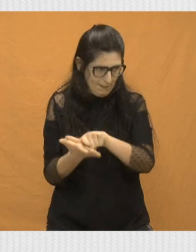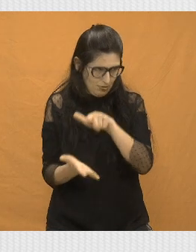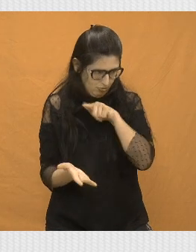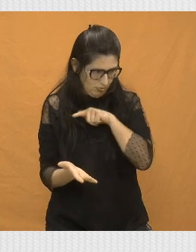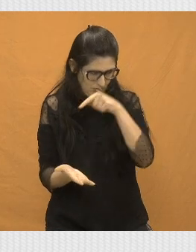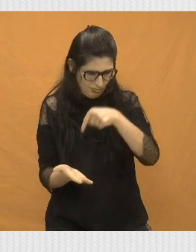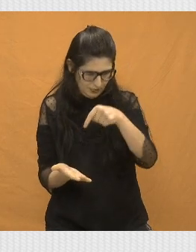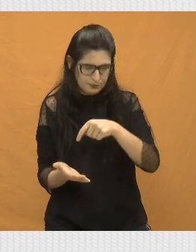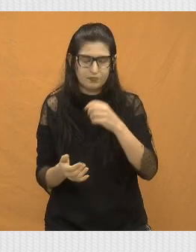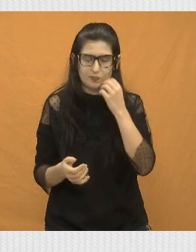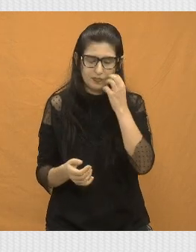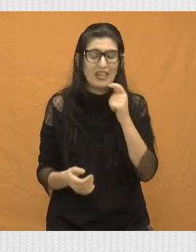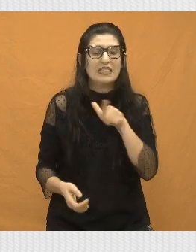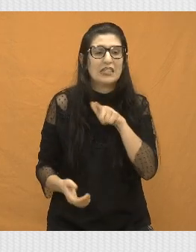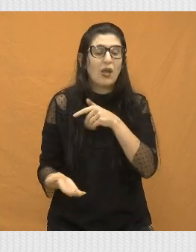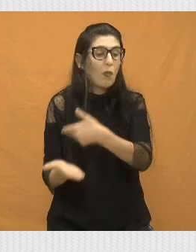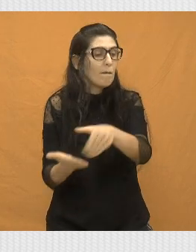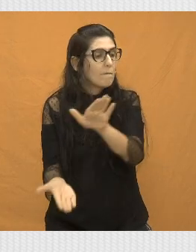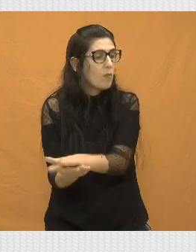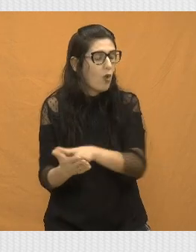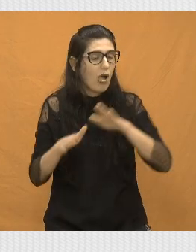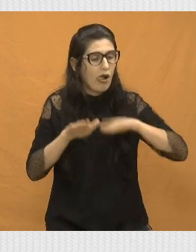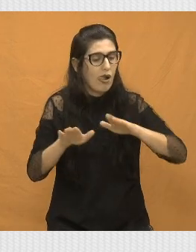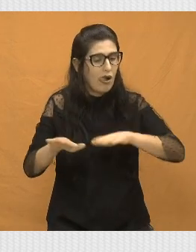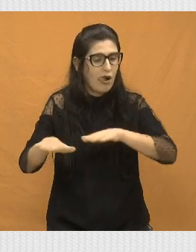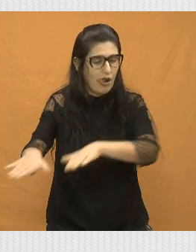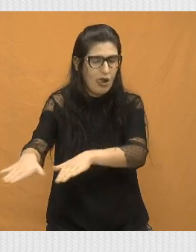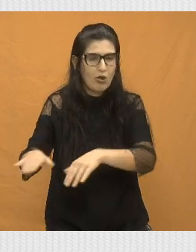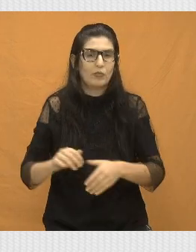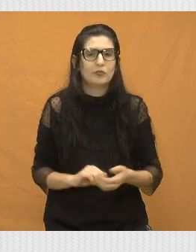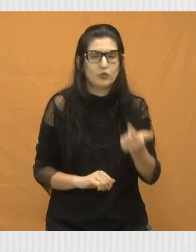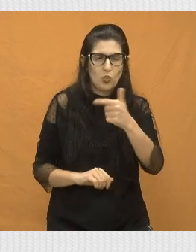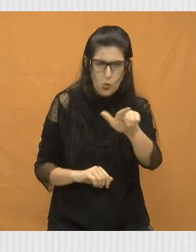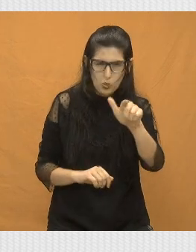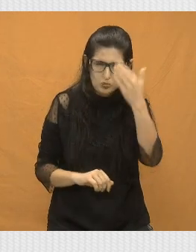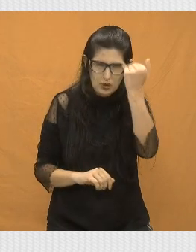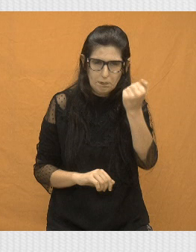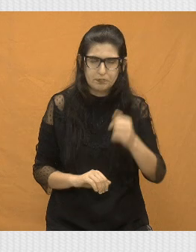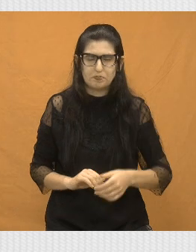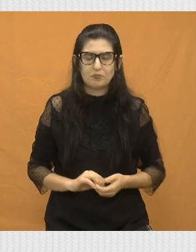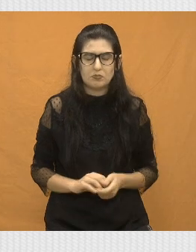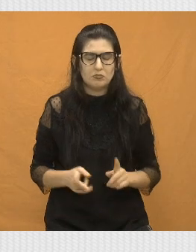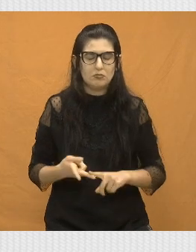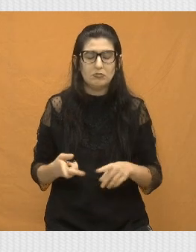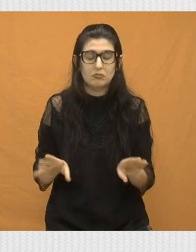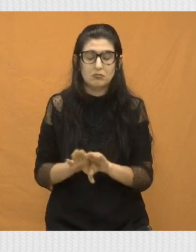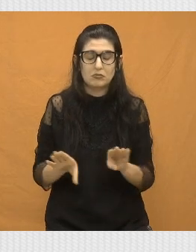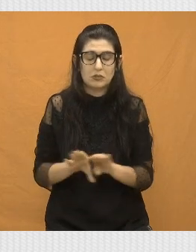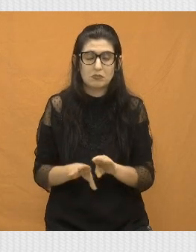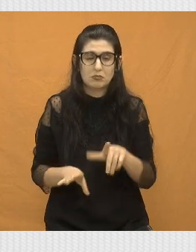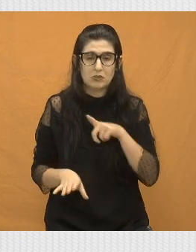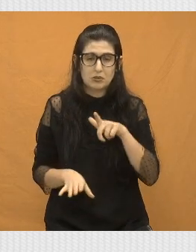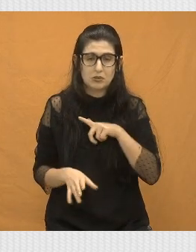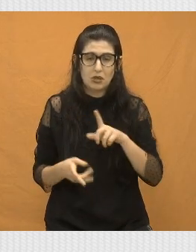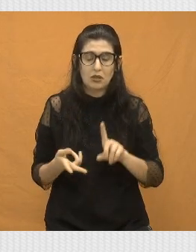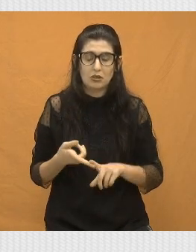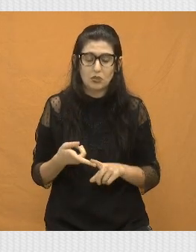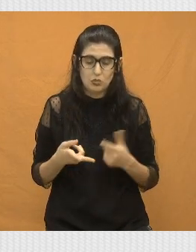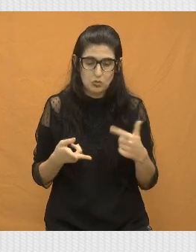por exemplo, as multas de trânsito, né? Ela fica em outras. Temos uma coisa significativa